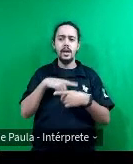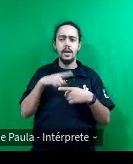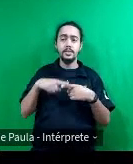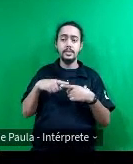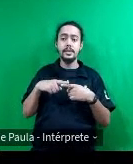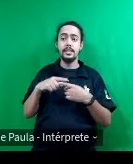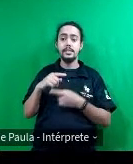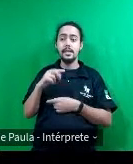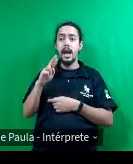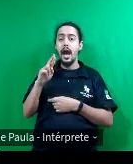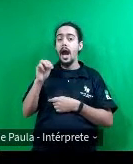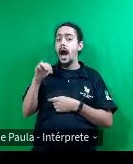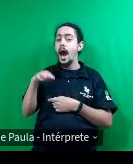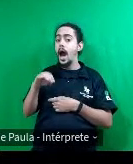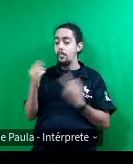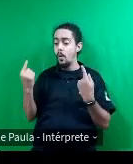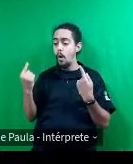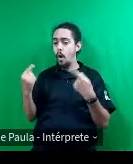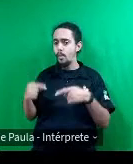oposto. Joia?